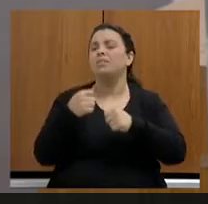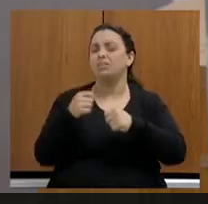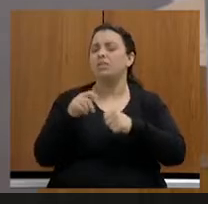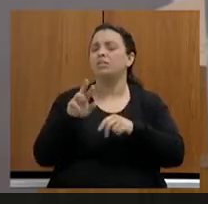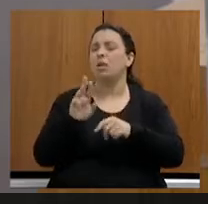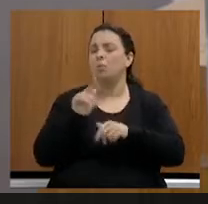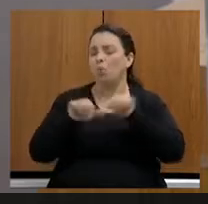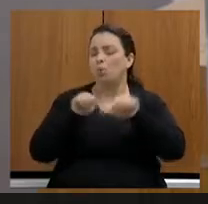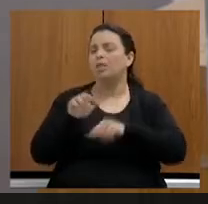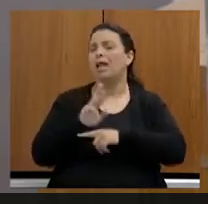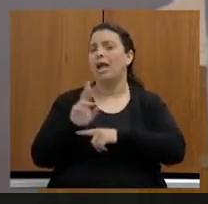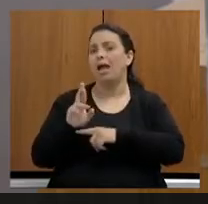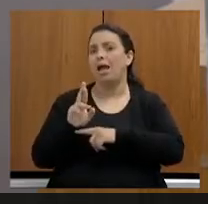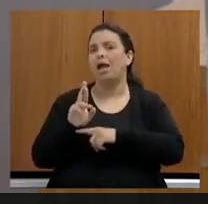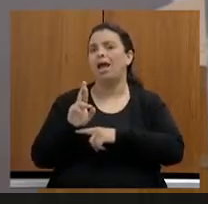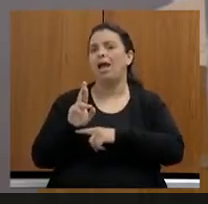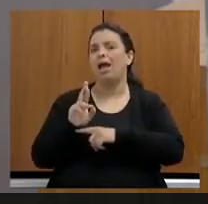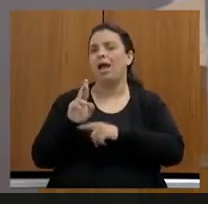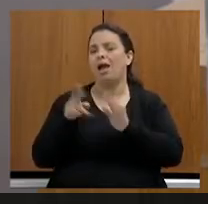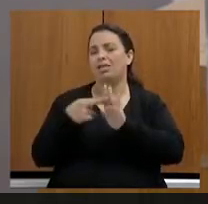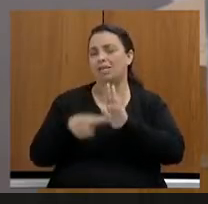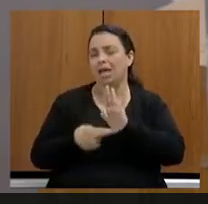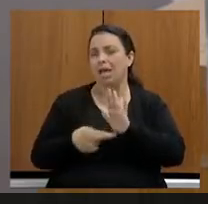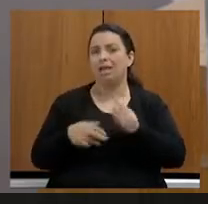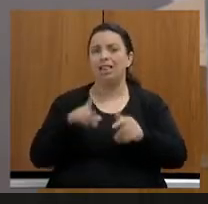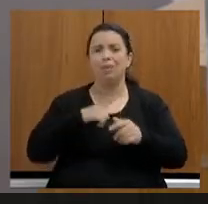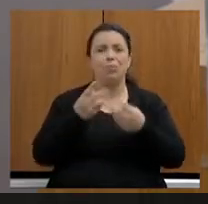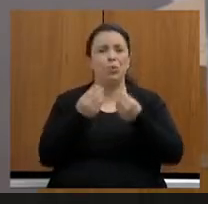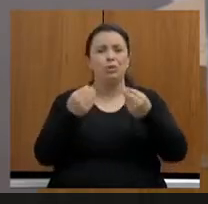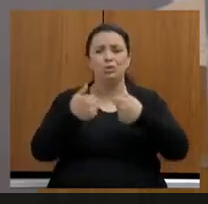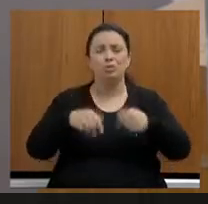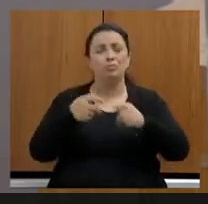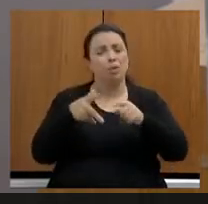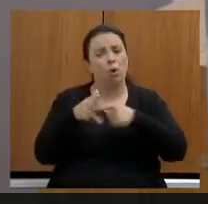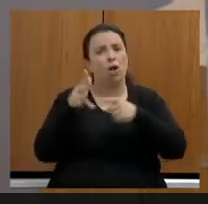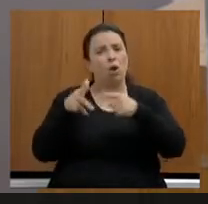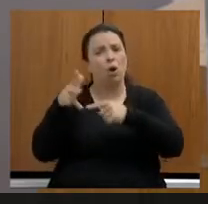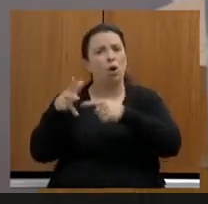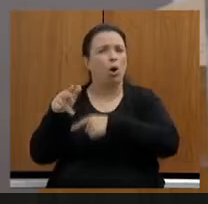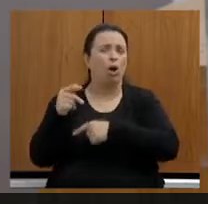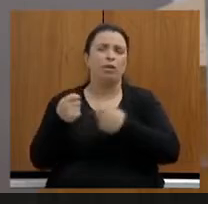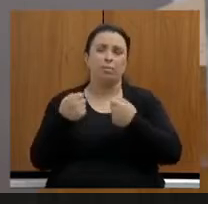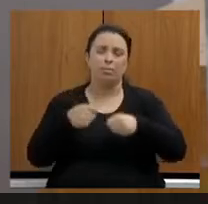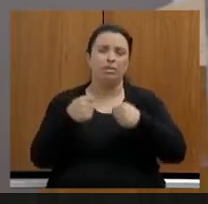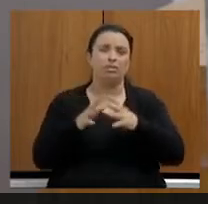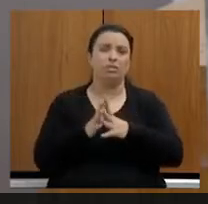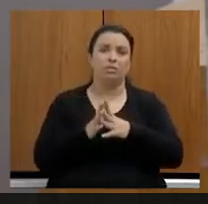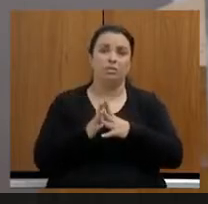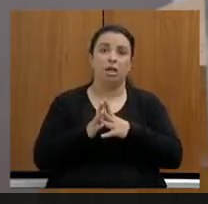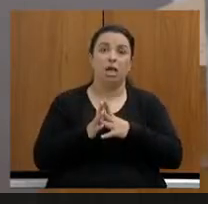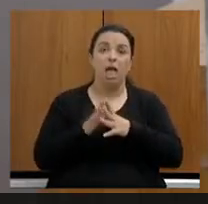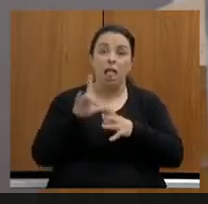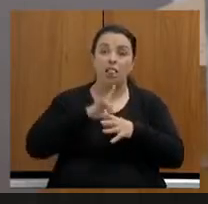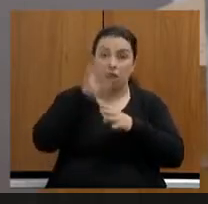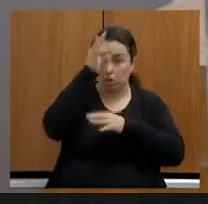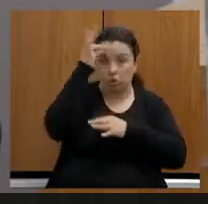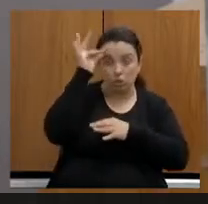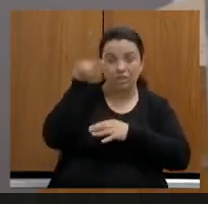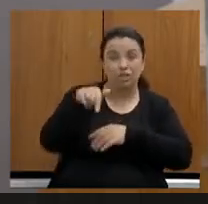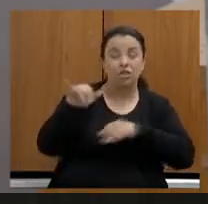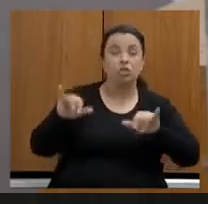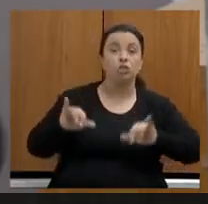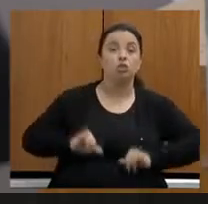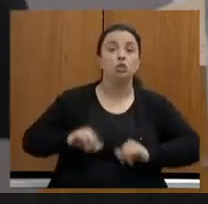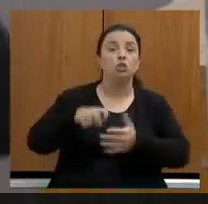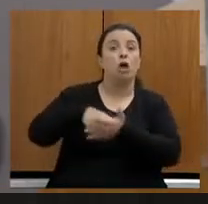muito muito um cara muito auxilie tem que ser cortado Não adianta só colocar no lombo de quem é inocente não os inocentes vão pagar pelos pecadores